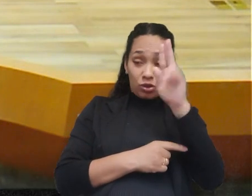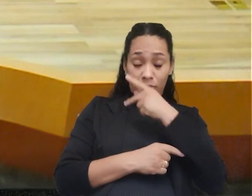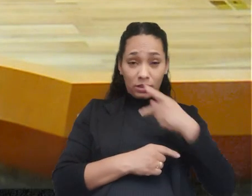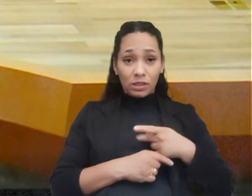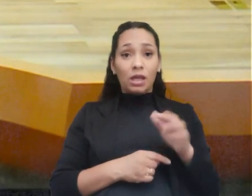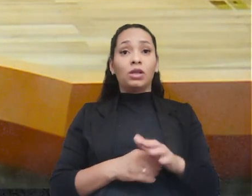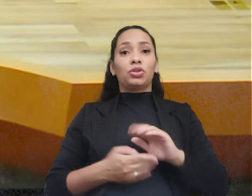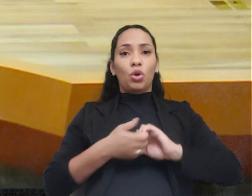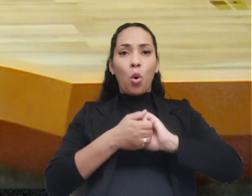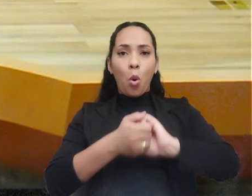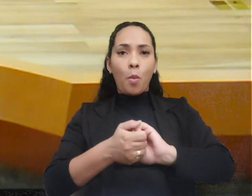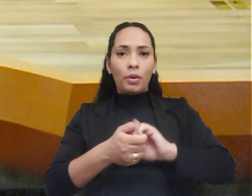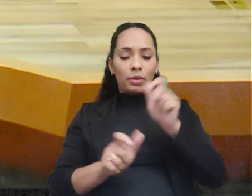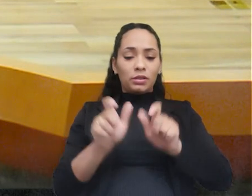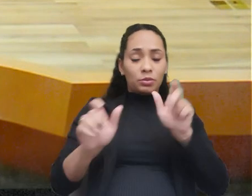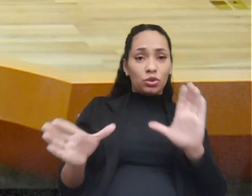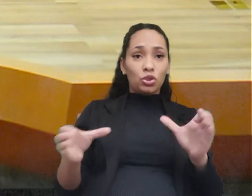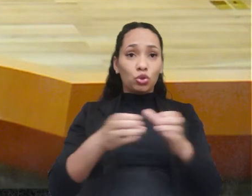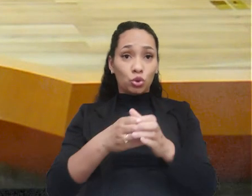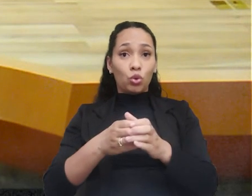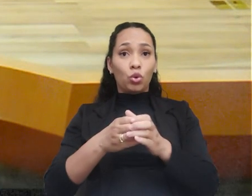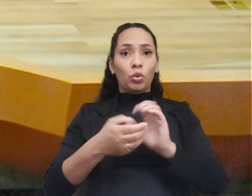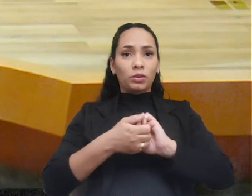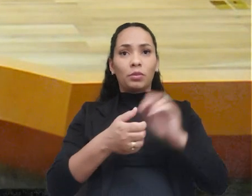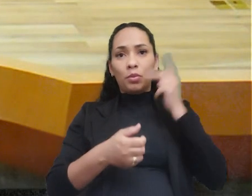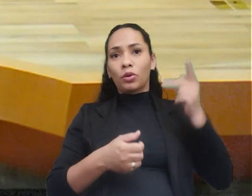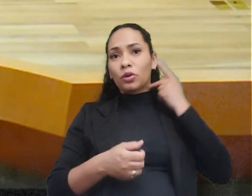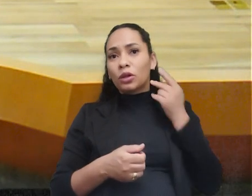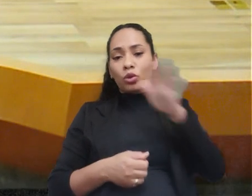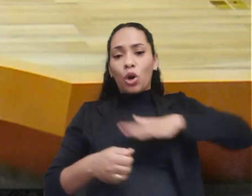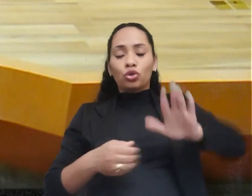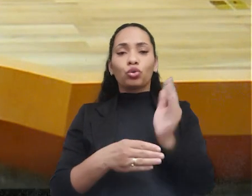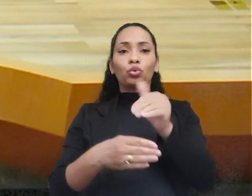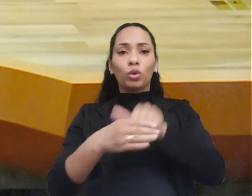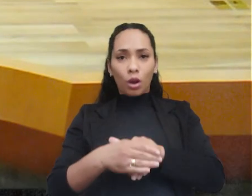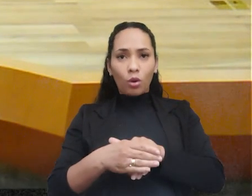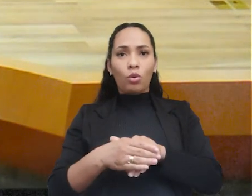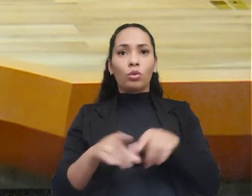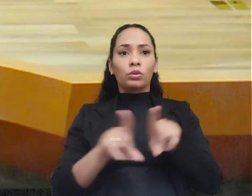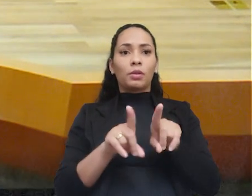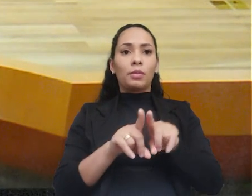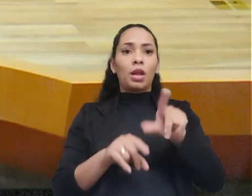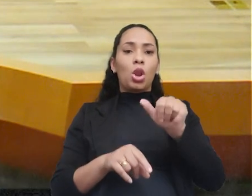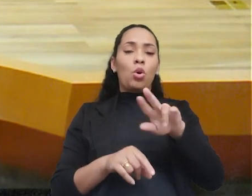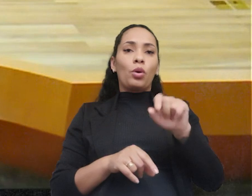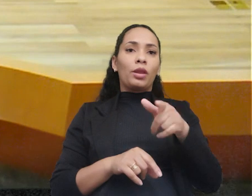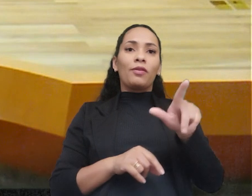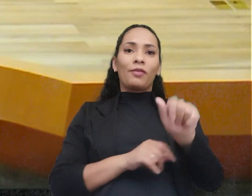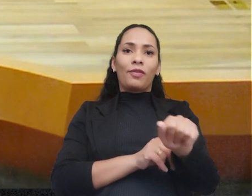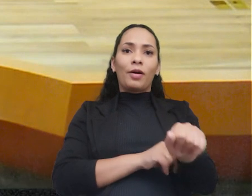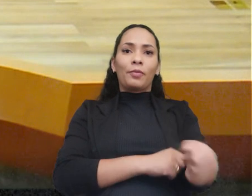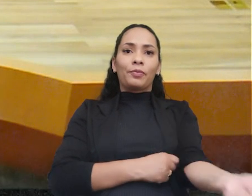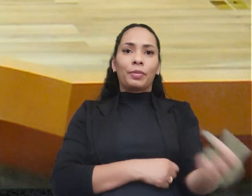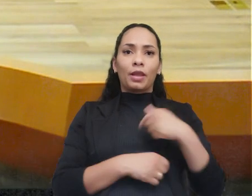Vossa Excelência, cumprimento todos os membros dessa corte. Saúdo o doutor procurador regional eleitoral, doutor Olivar e a Tatiana,